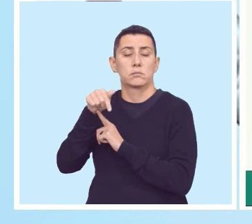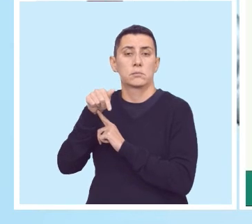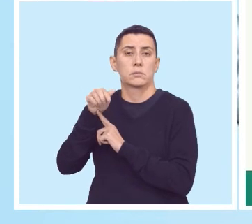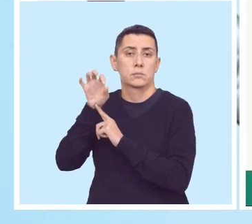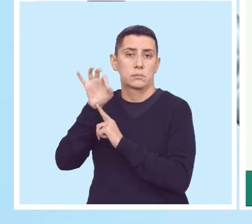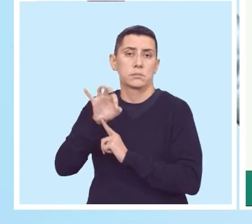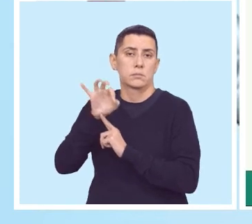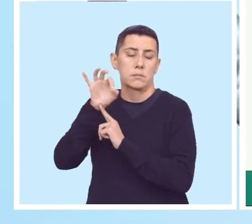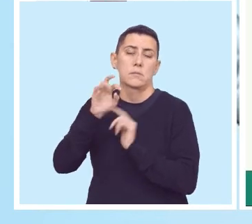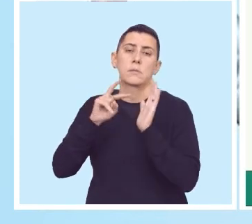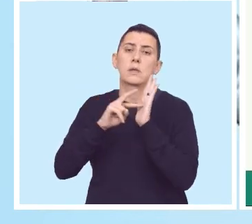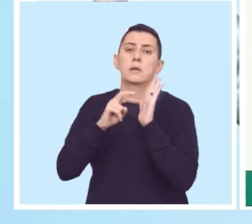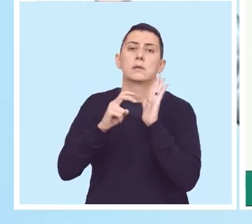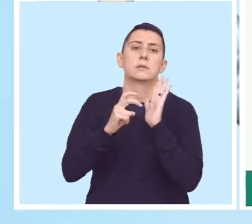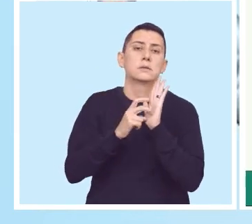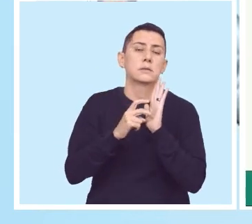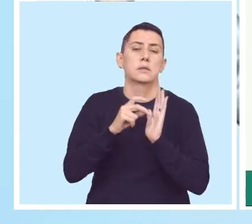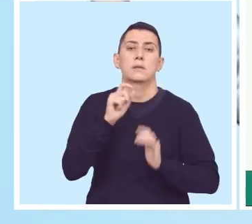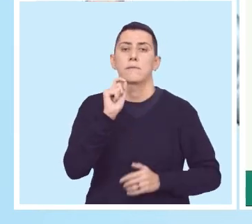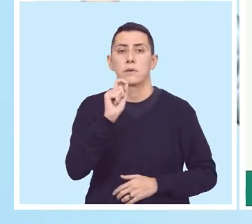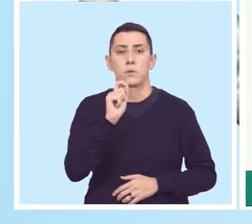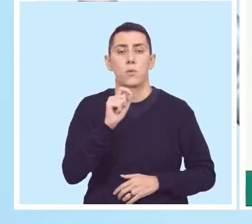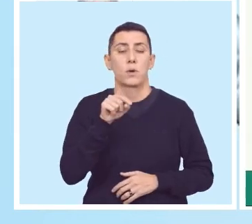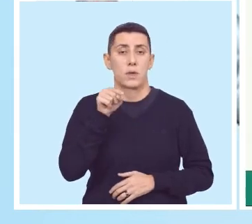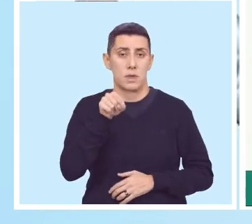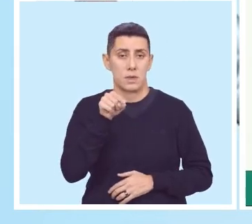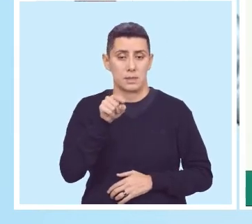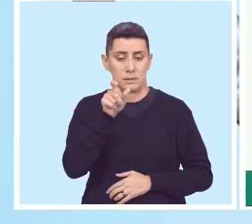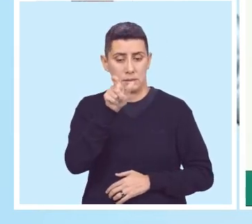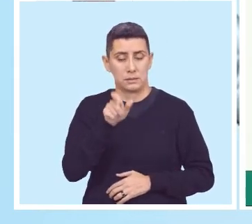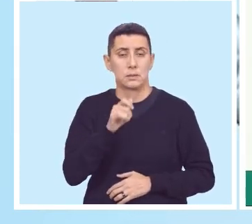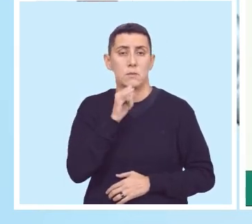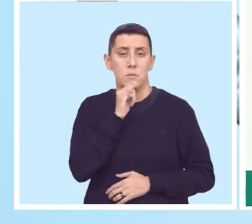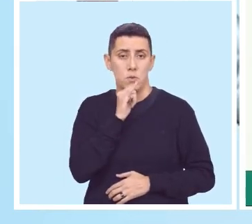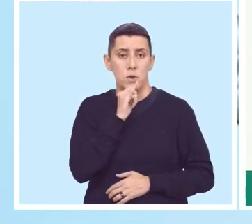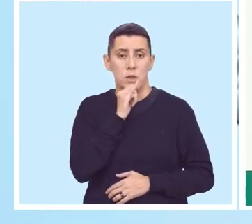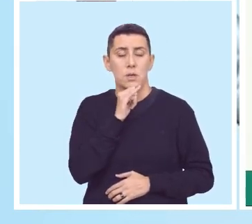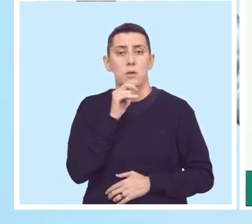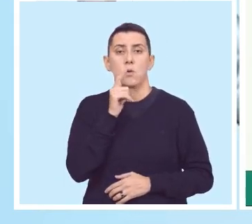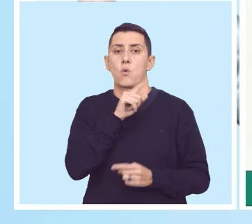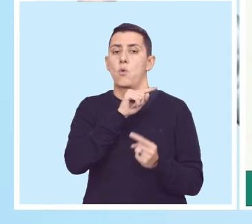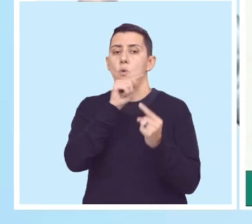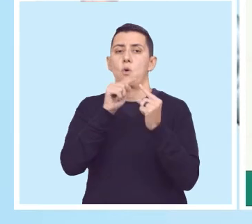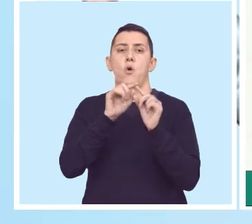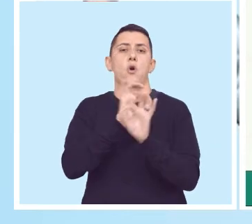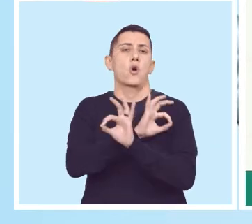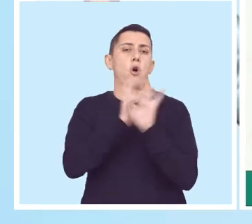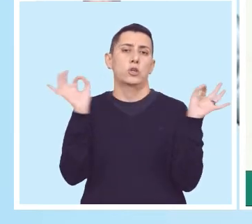O que significa que o modelo ele atingiu um ótimo desempenho.